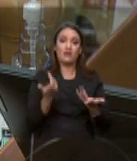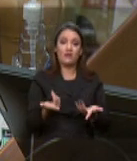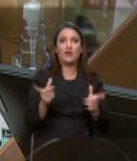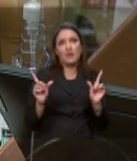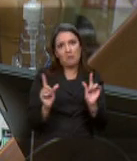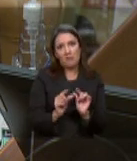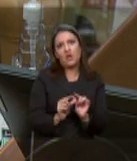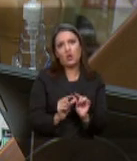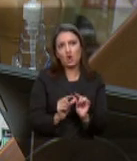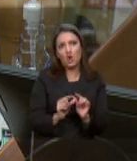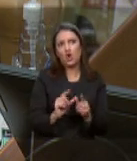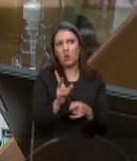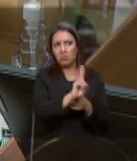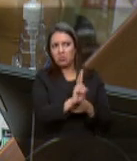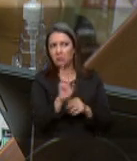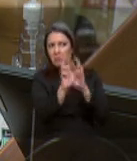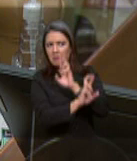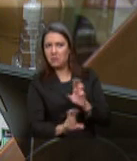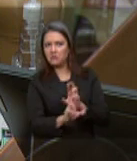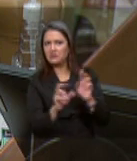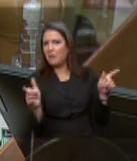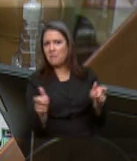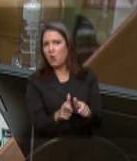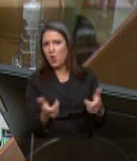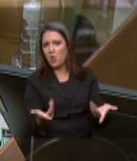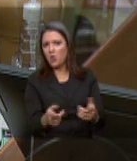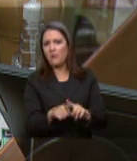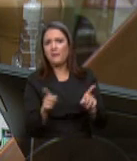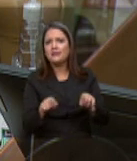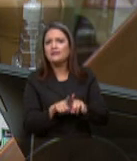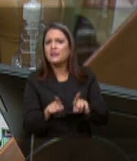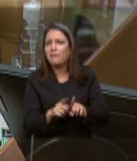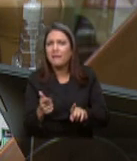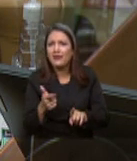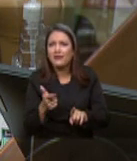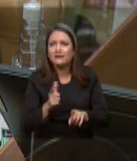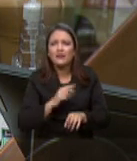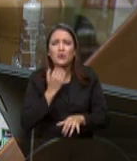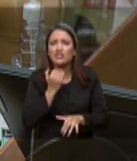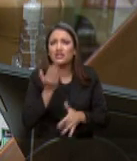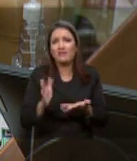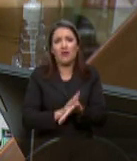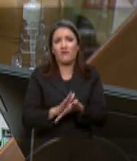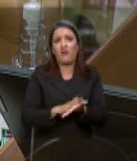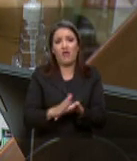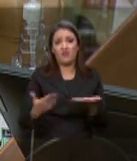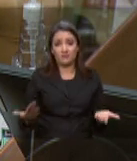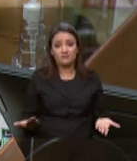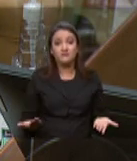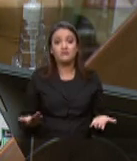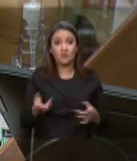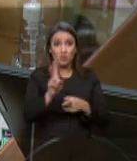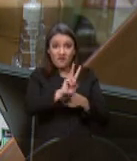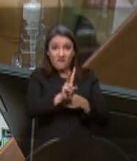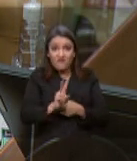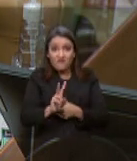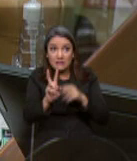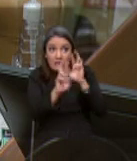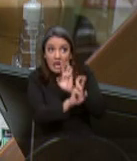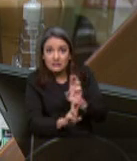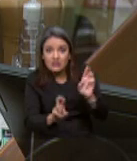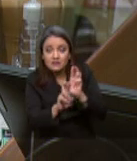em condições impróprias, ou inadequadas, ou ineficientes, ou insuficientes. E, portanto, a fiscalização